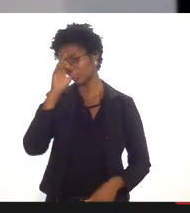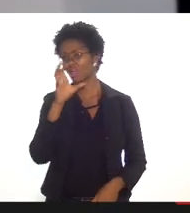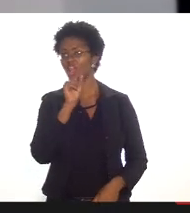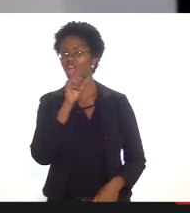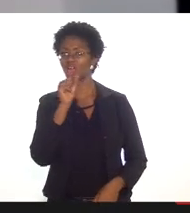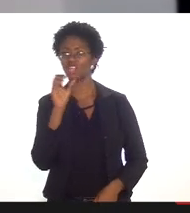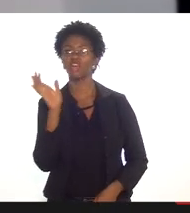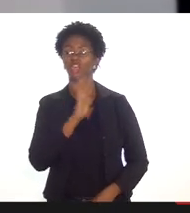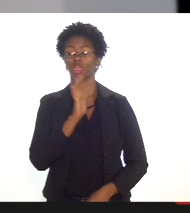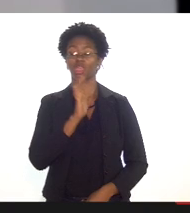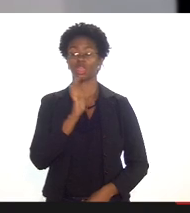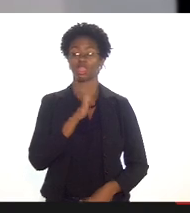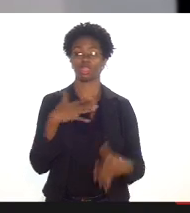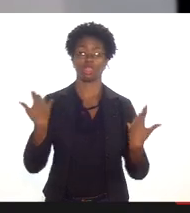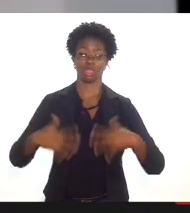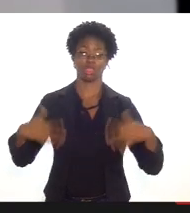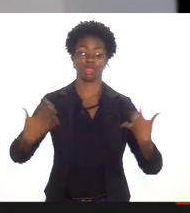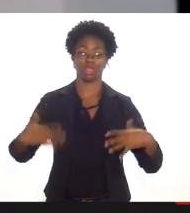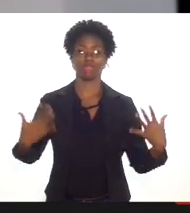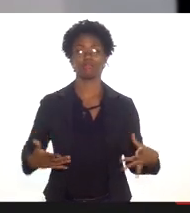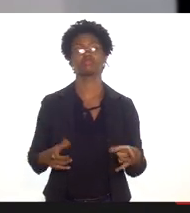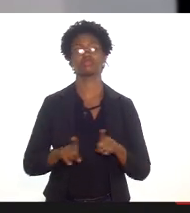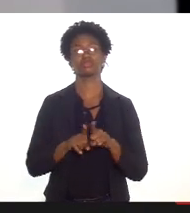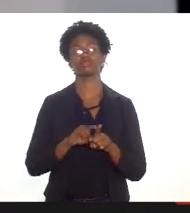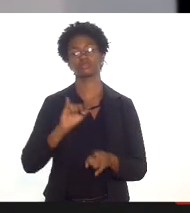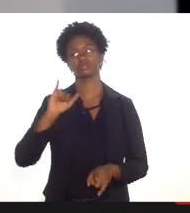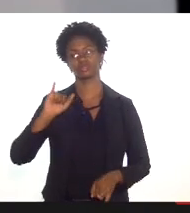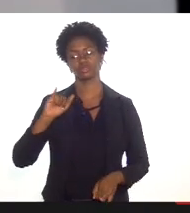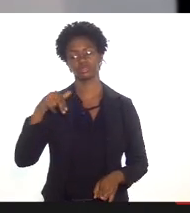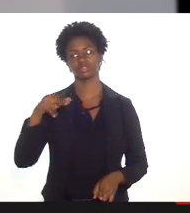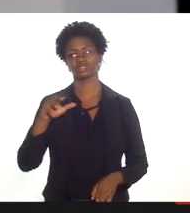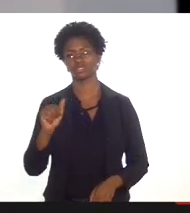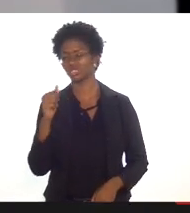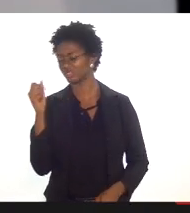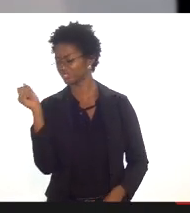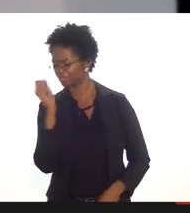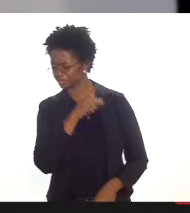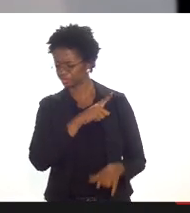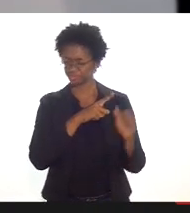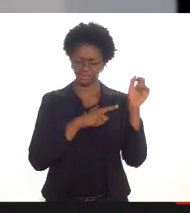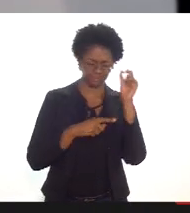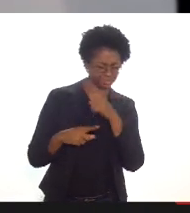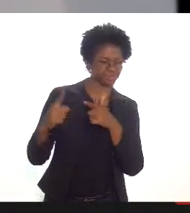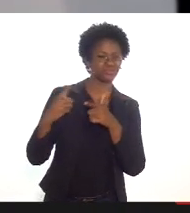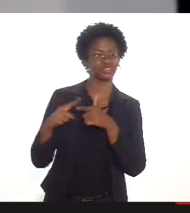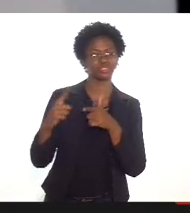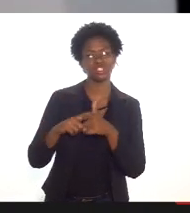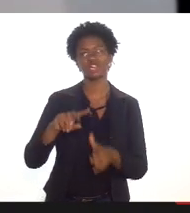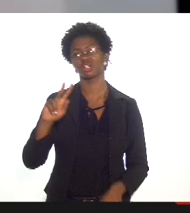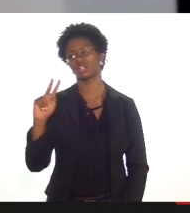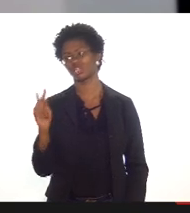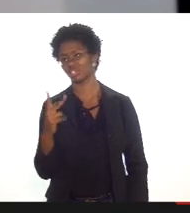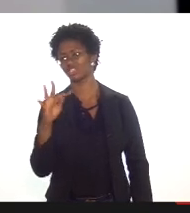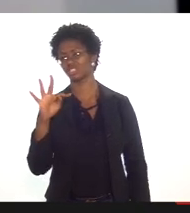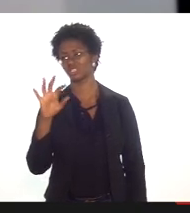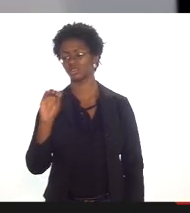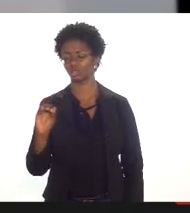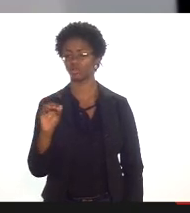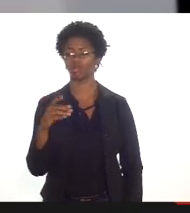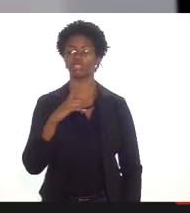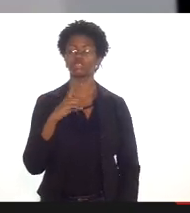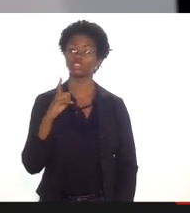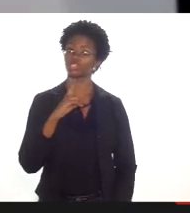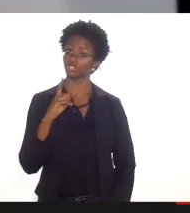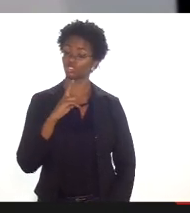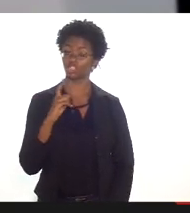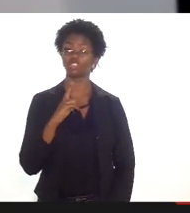Né? Nós vimos o INCA com muitas dificuldades. Nós vimos o HTO, apesar de ter leitos,